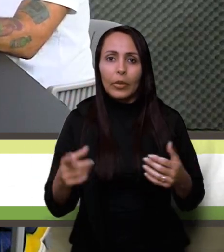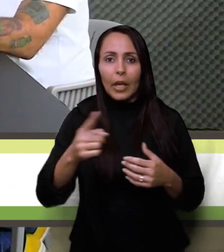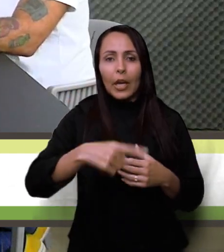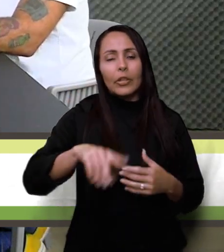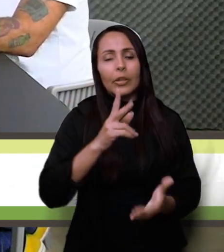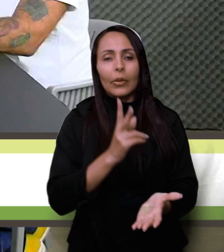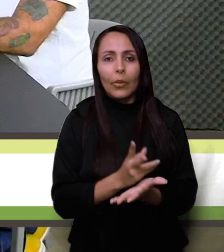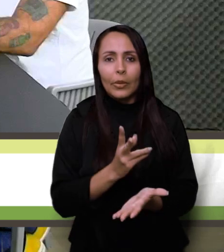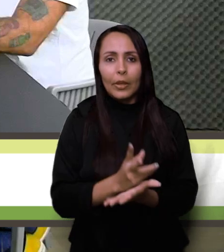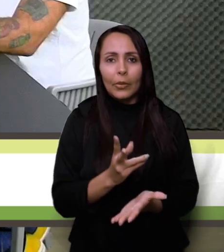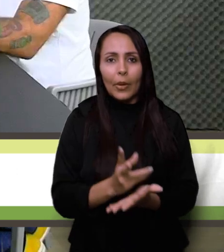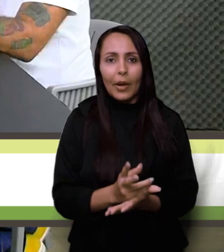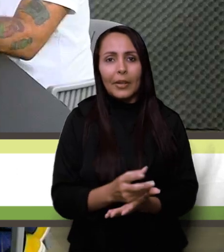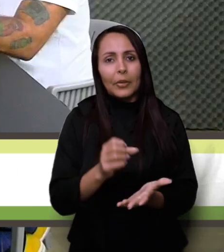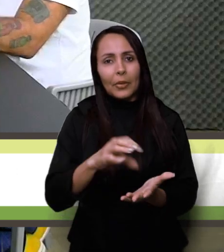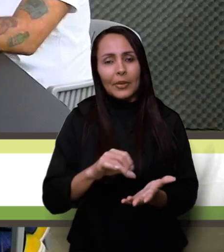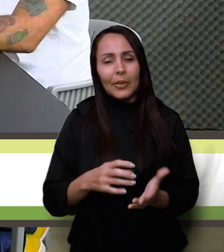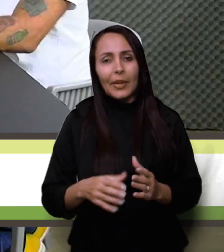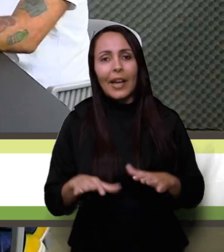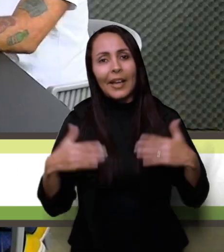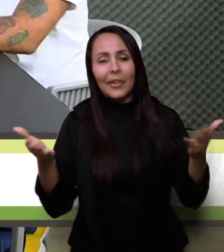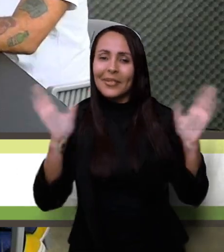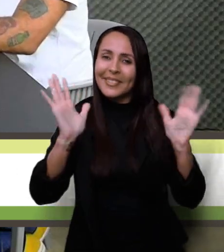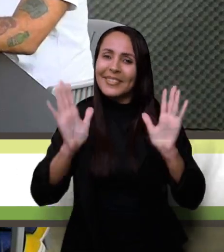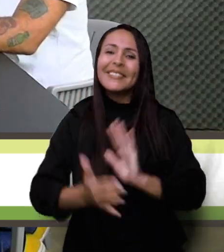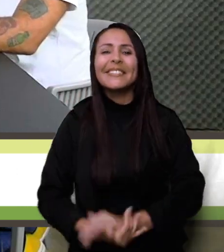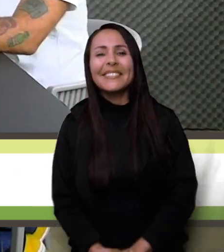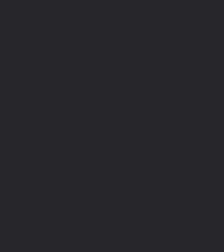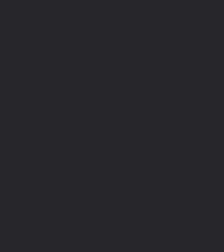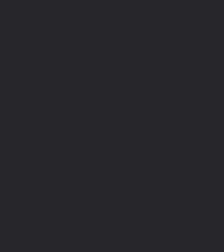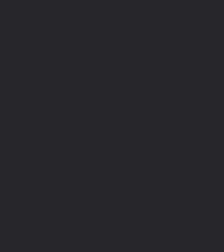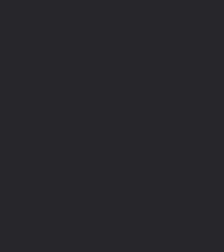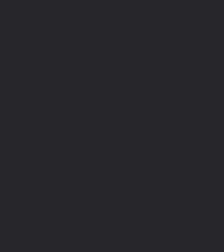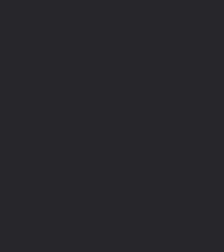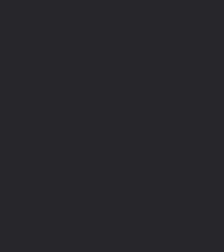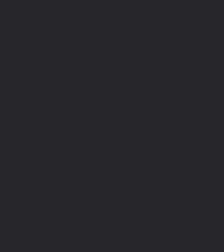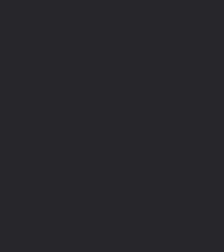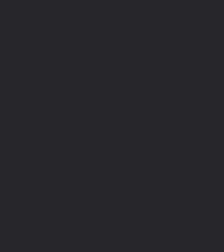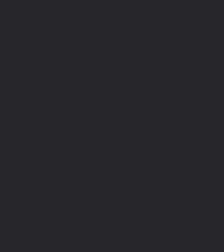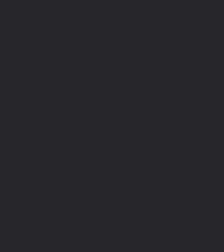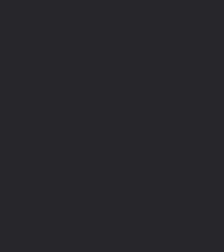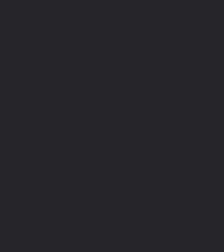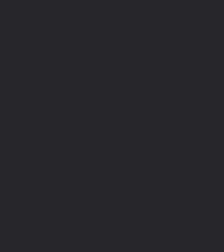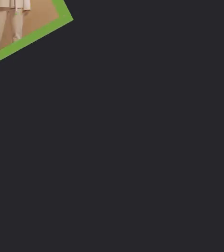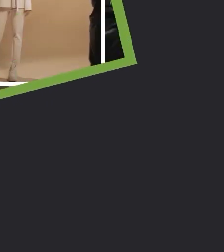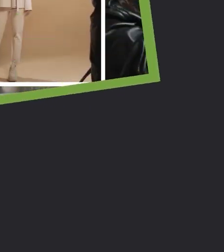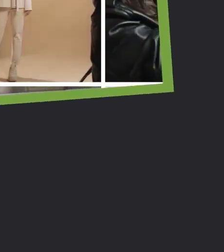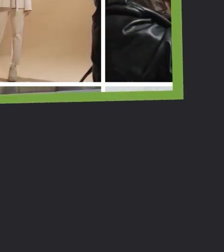continua ainda com o Educadoc. Então, até logo.